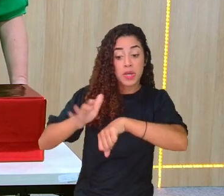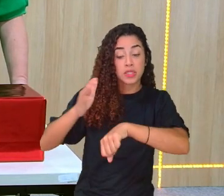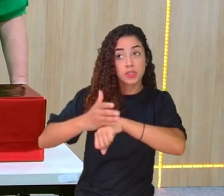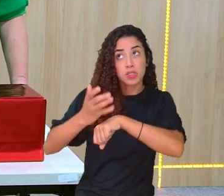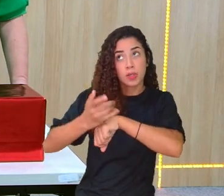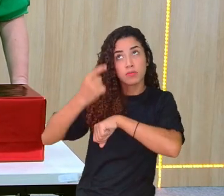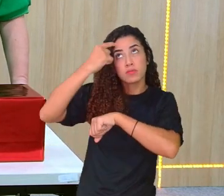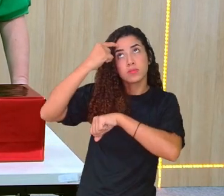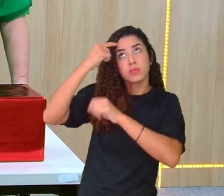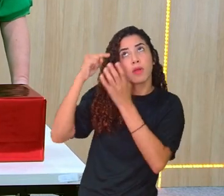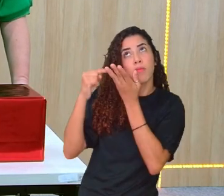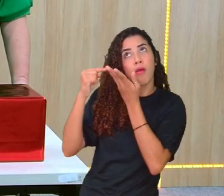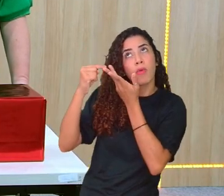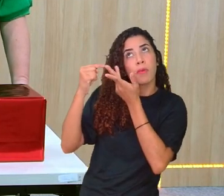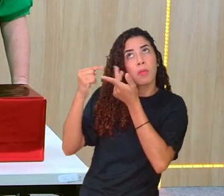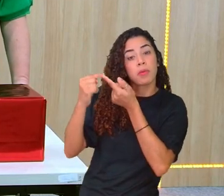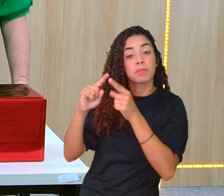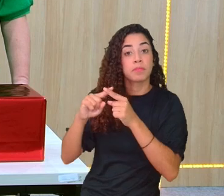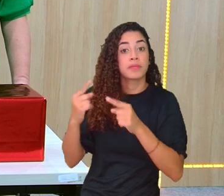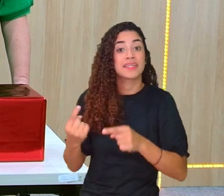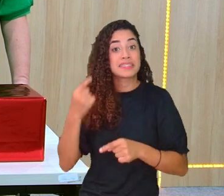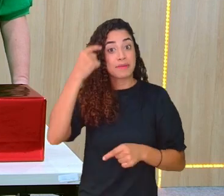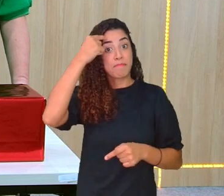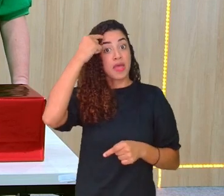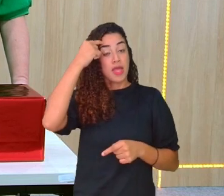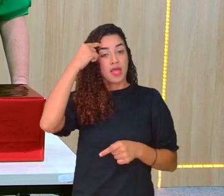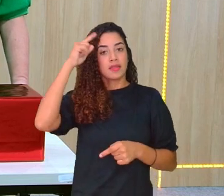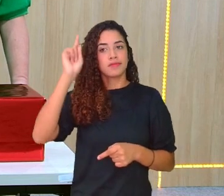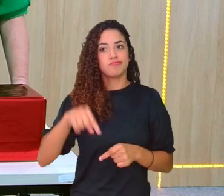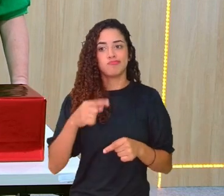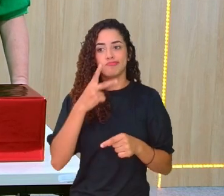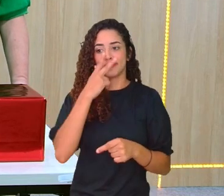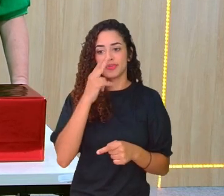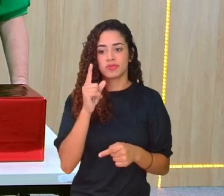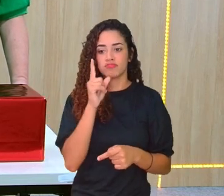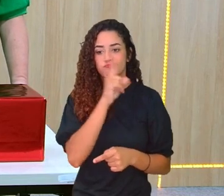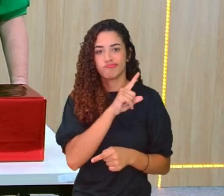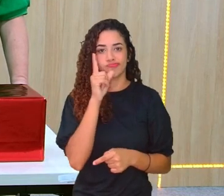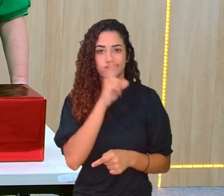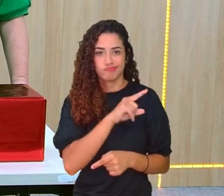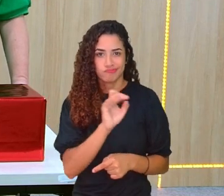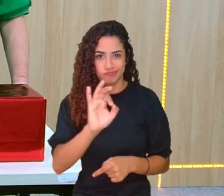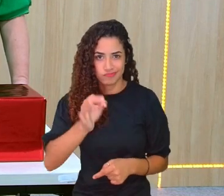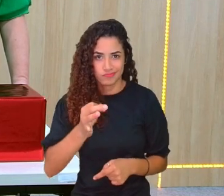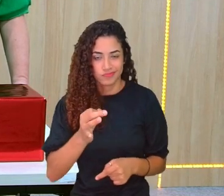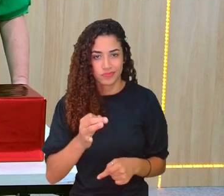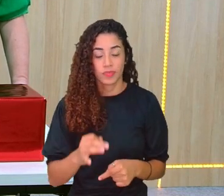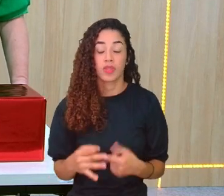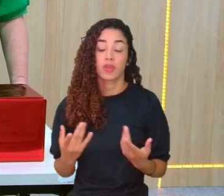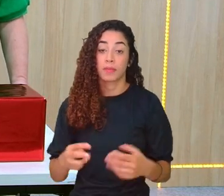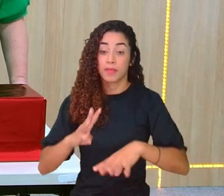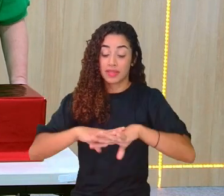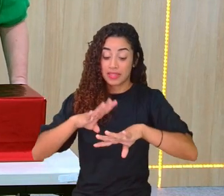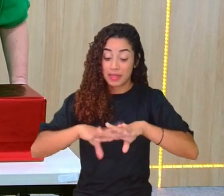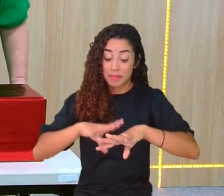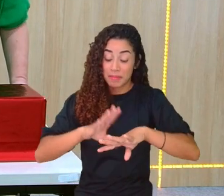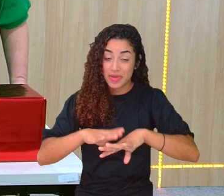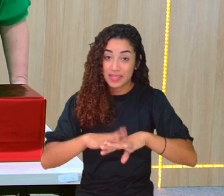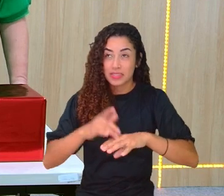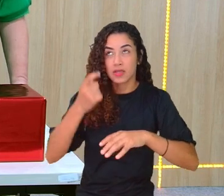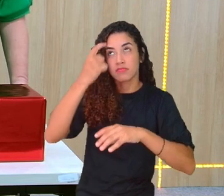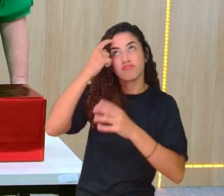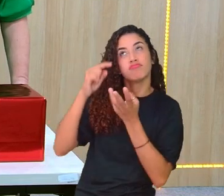Só que o seguinte, nossa mente é falha. Então, para a matemática, além do cálculo mental, é